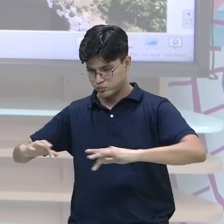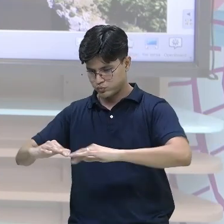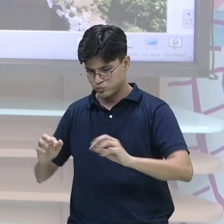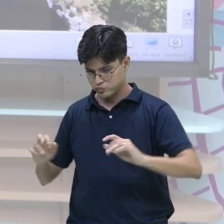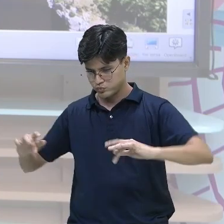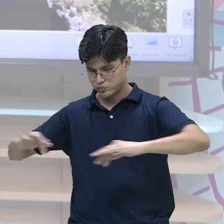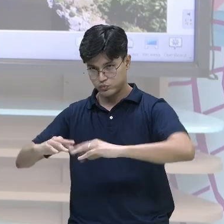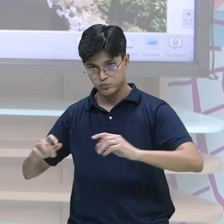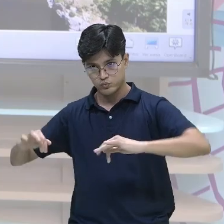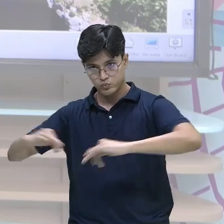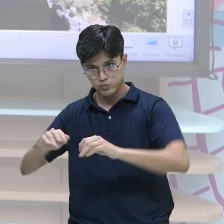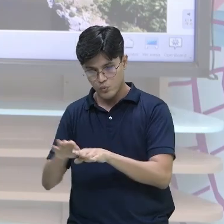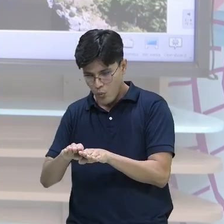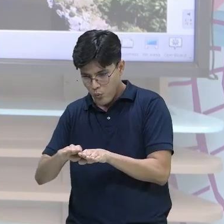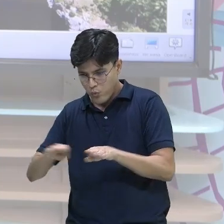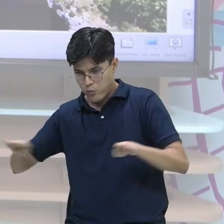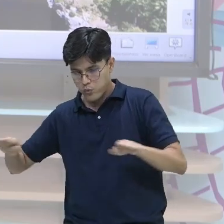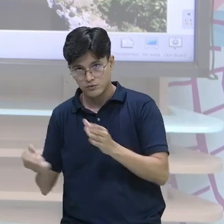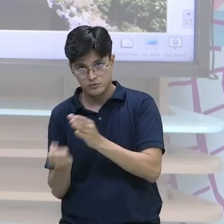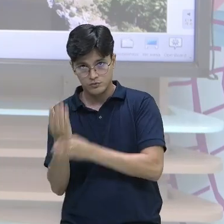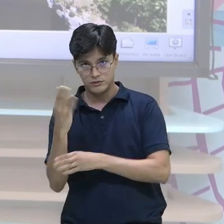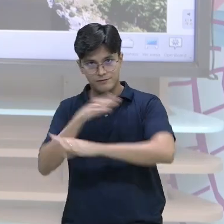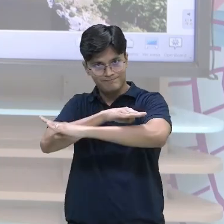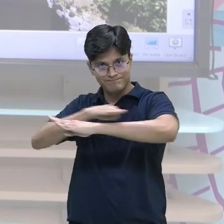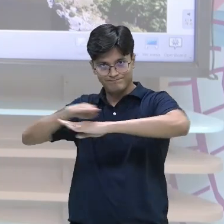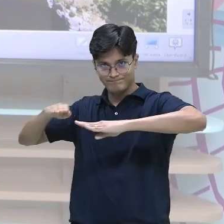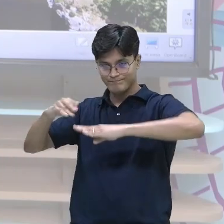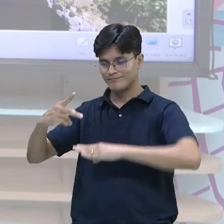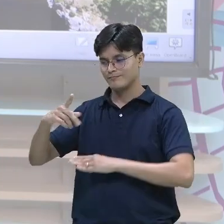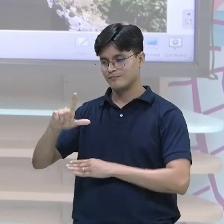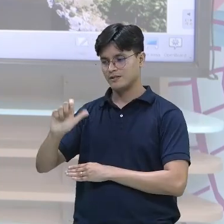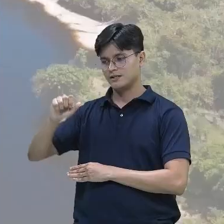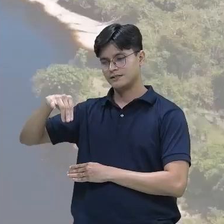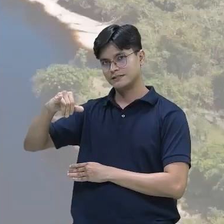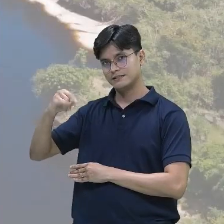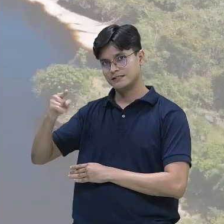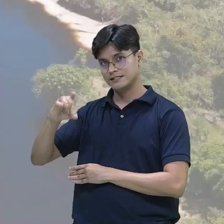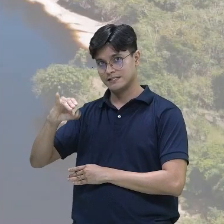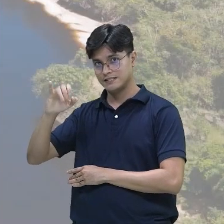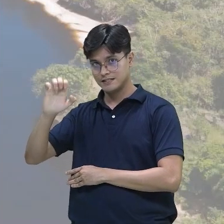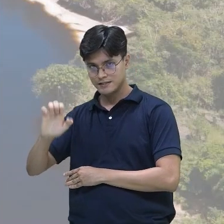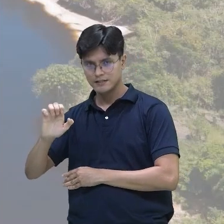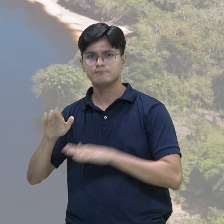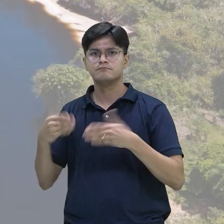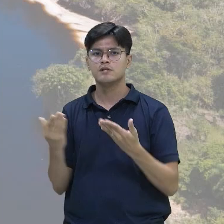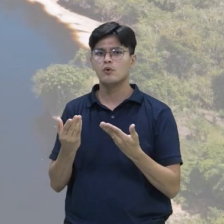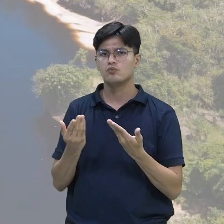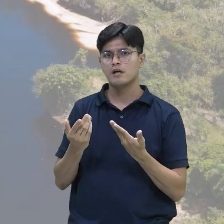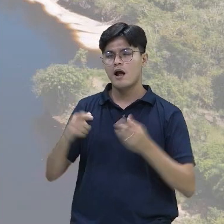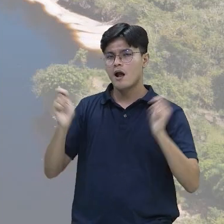vão formar as planícies, tá bom? Aí nós temos a ocupação humana, nessa